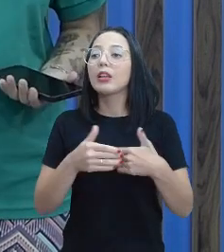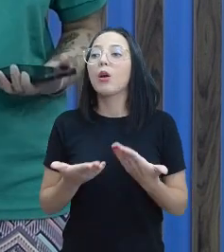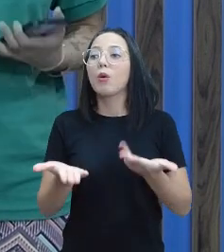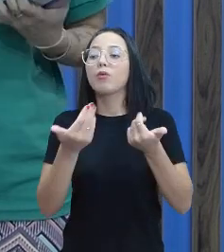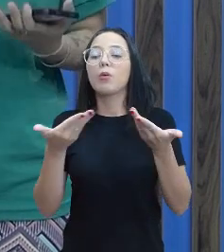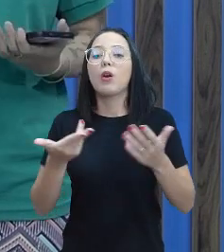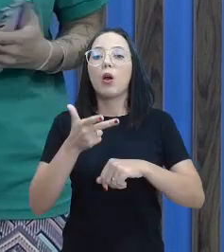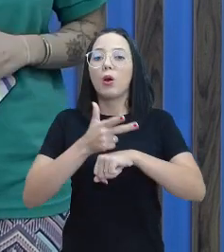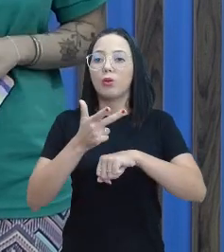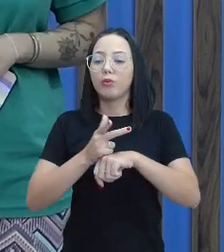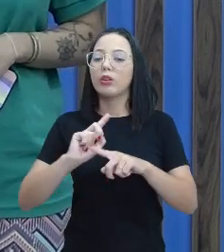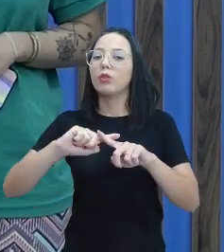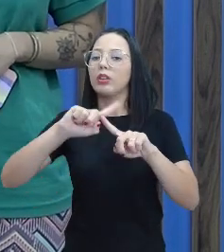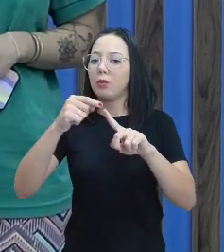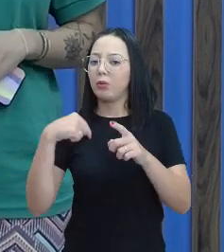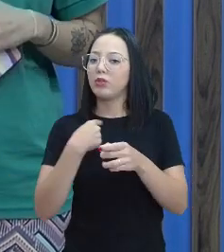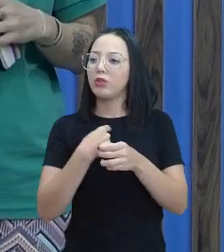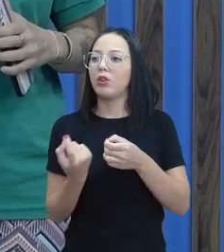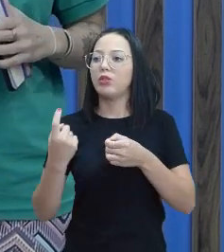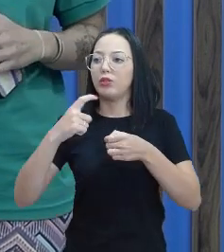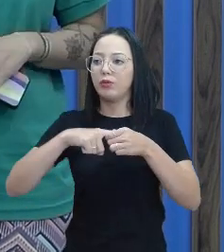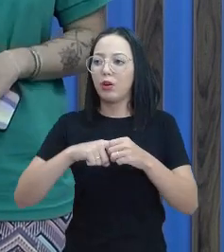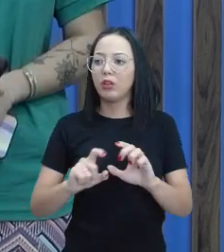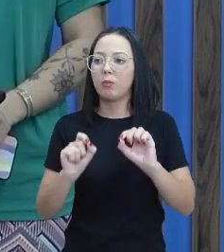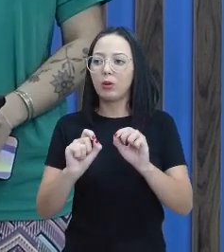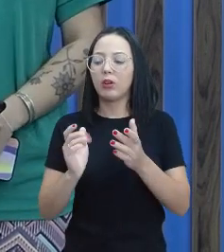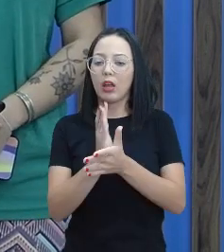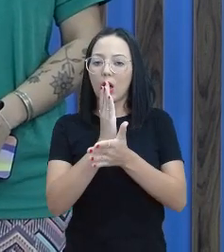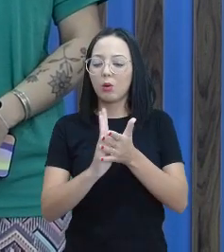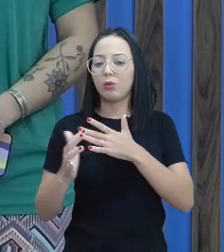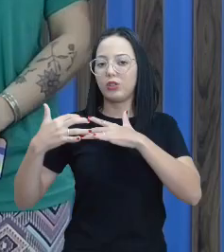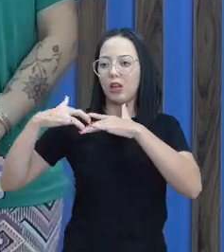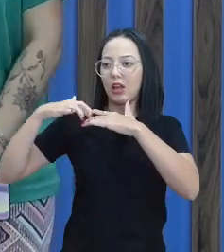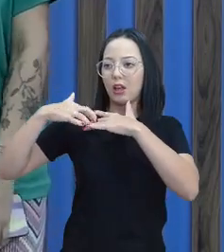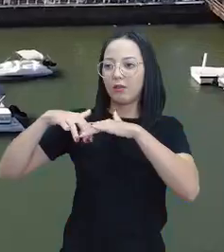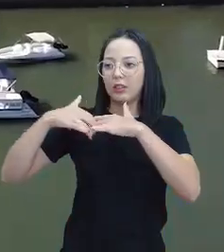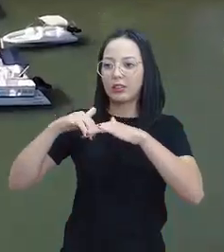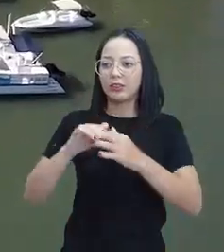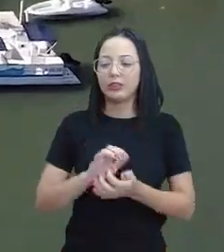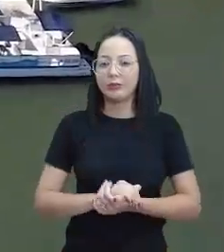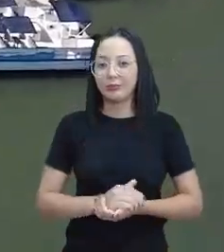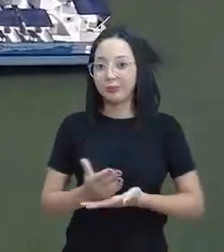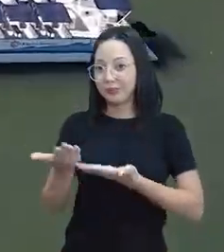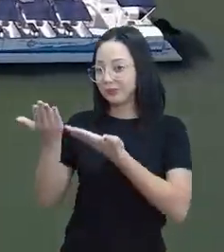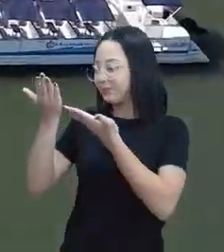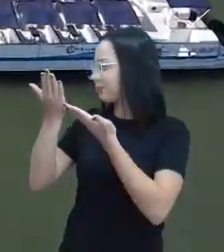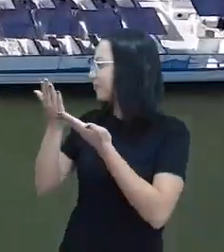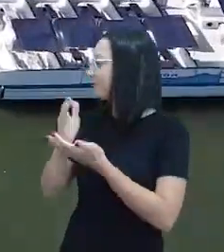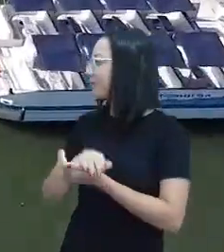com o vídeo e já já a gente volta para fazer mais algumas reflexões.